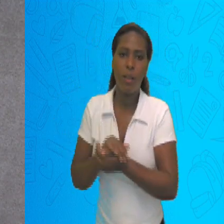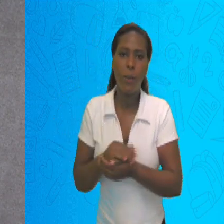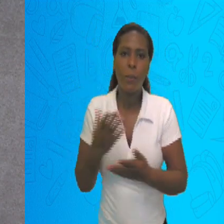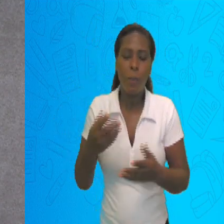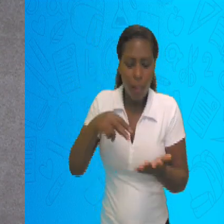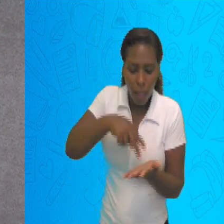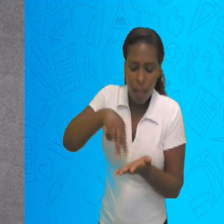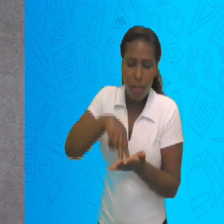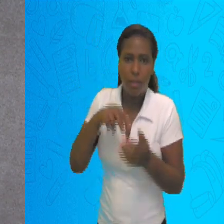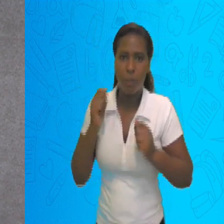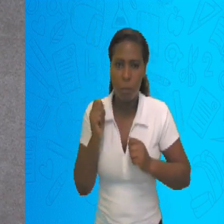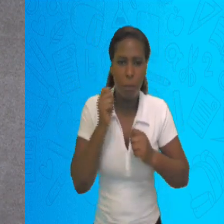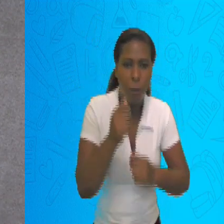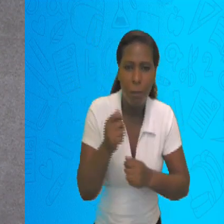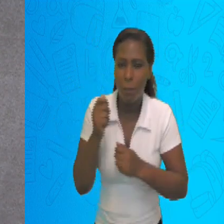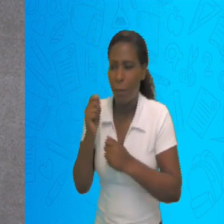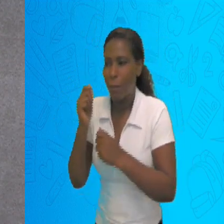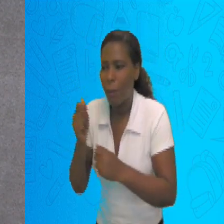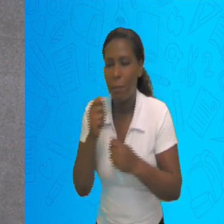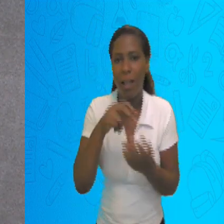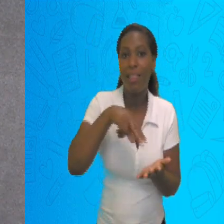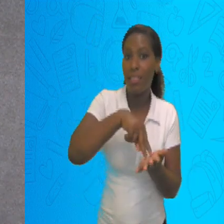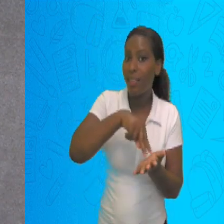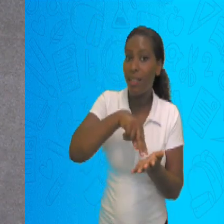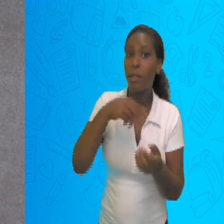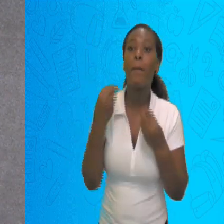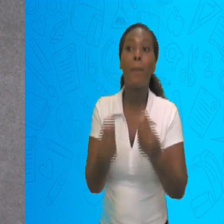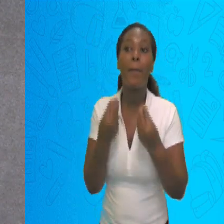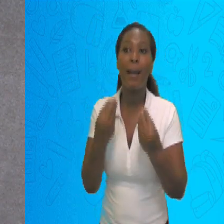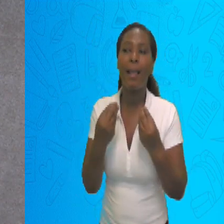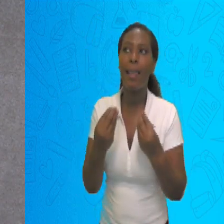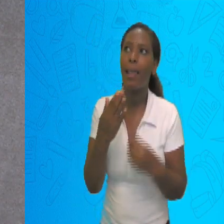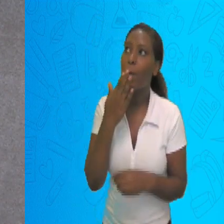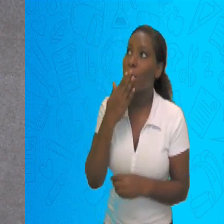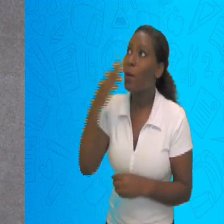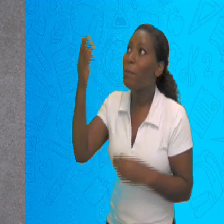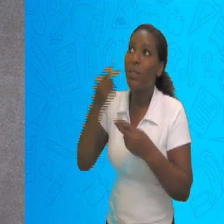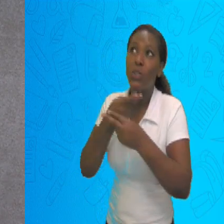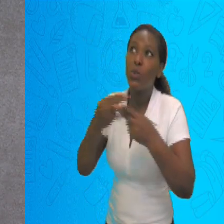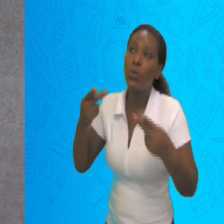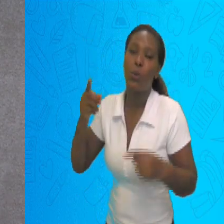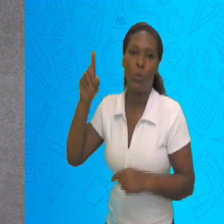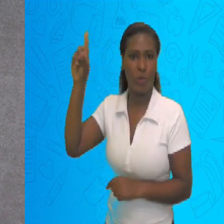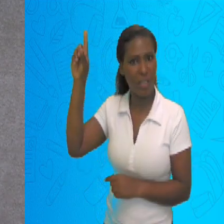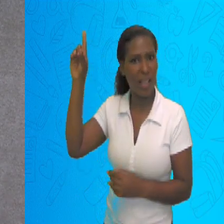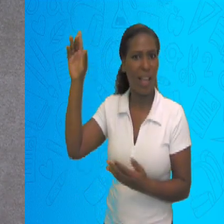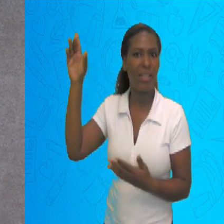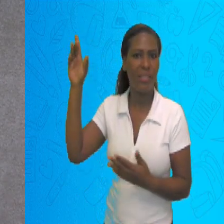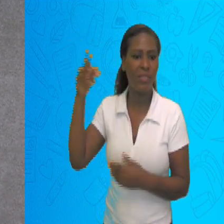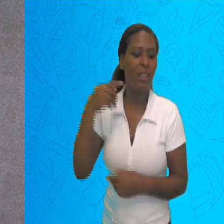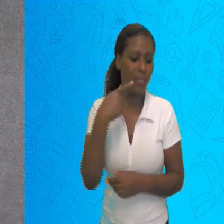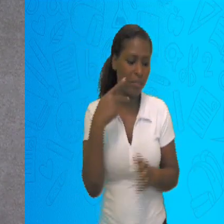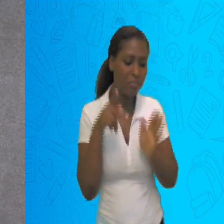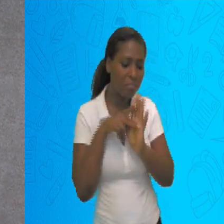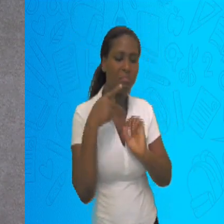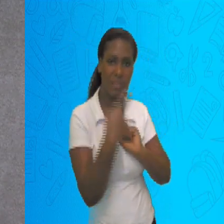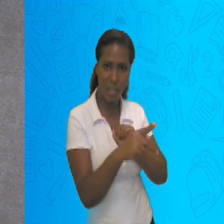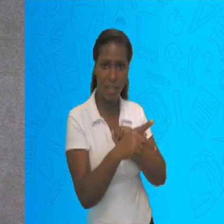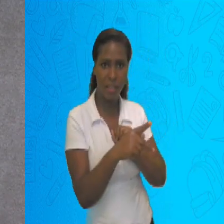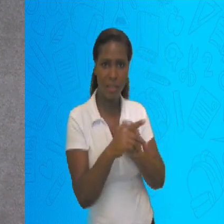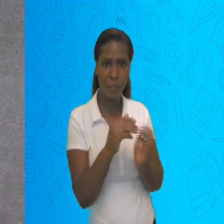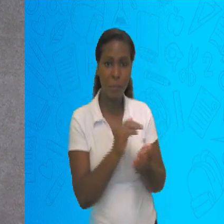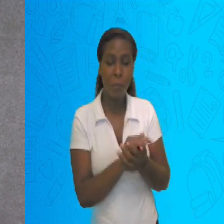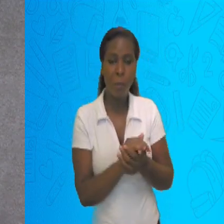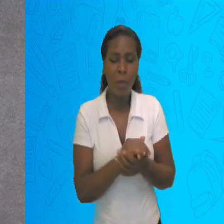divindades. Vamos tentar dar um exemplo? A dança, ela é como se fosse uma